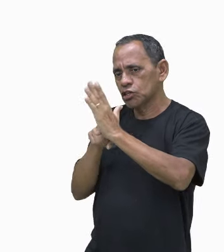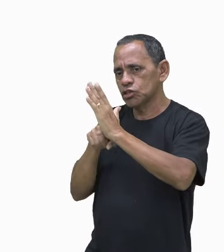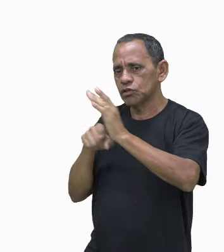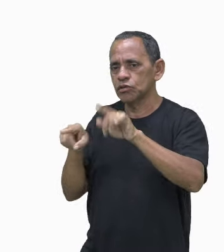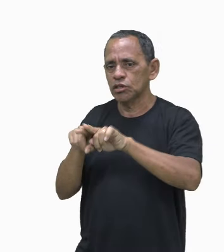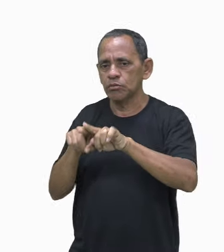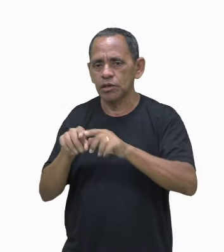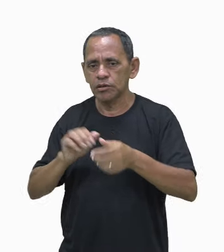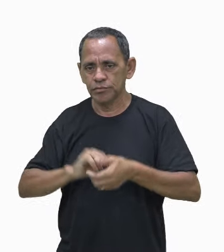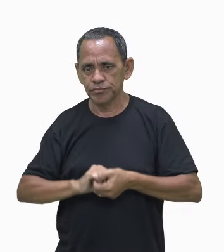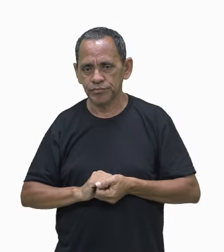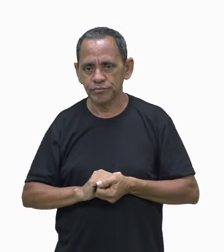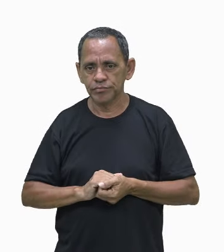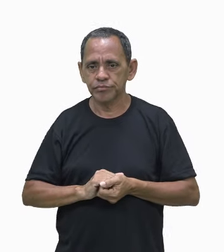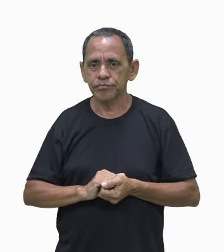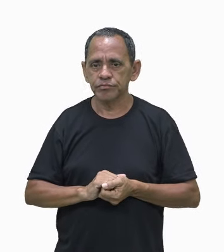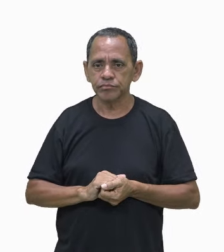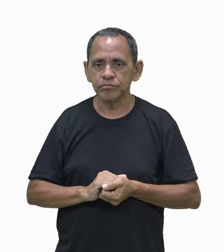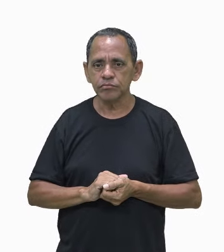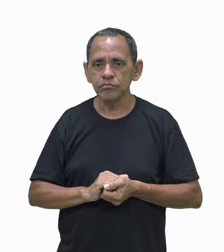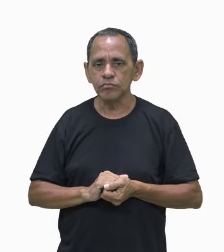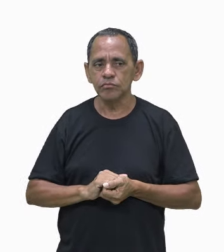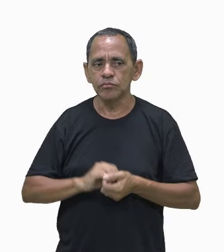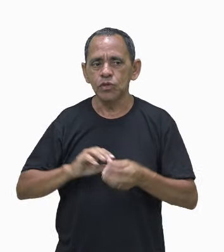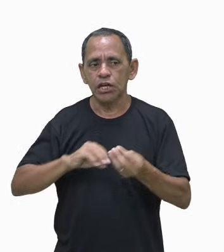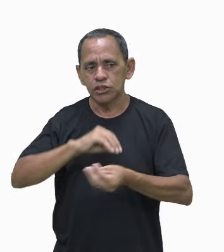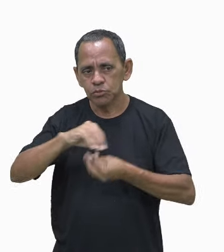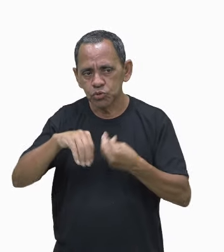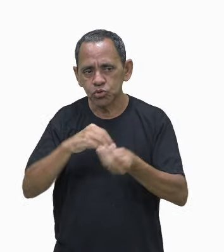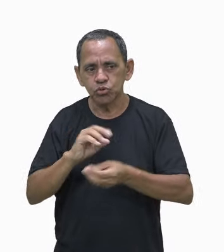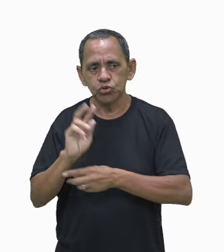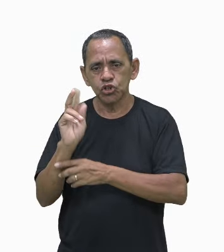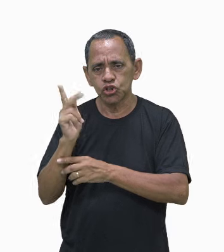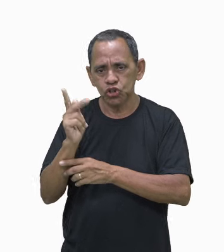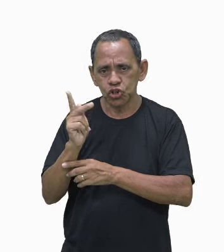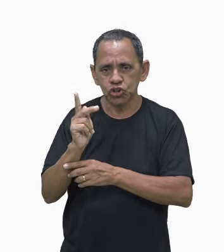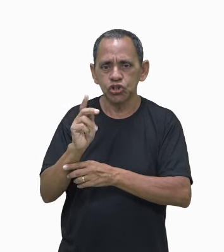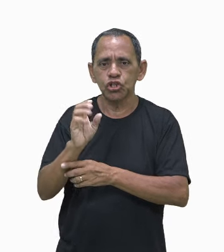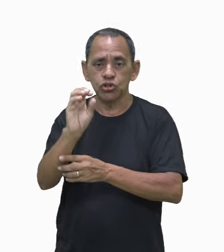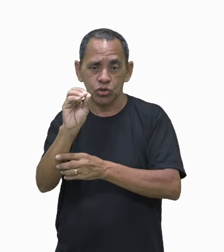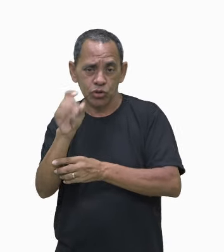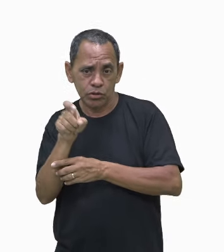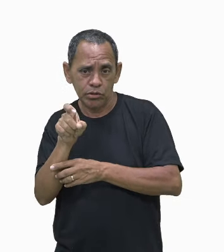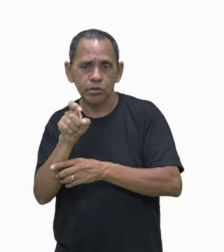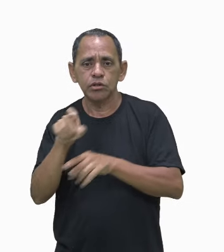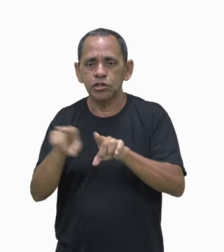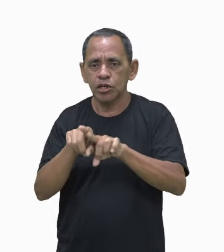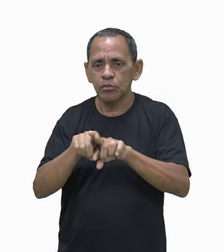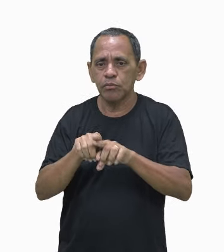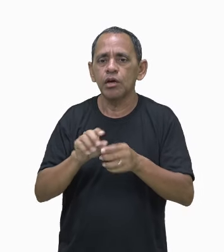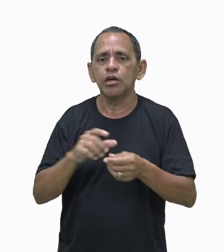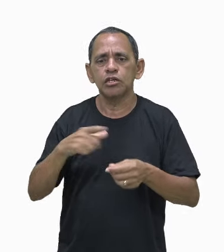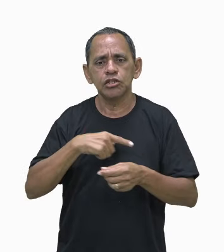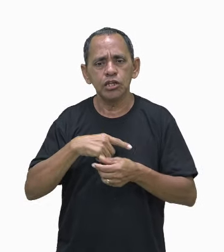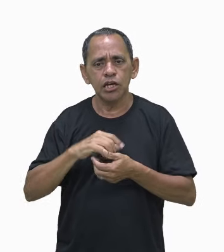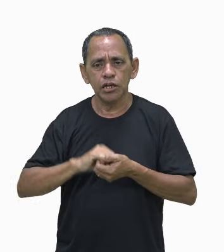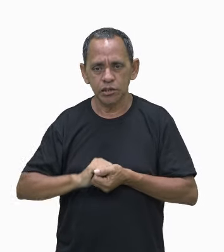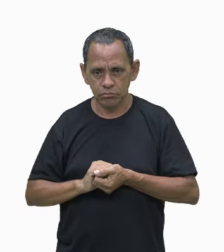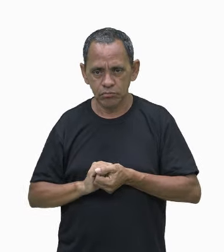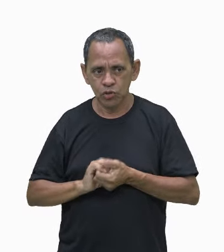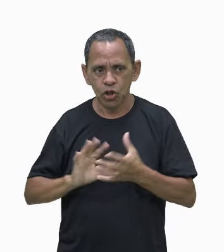hidrogênio com oxigênio, eles possuem ligações de hidrogênio, que garantem